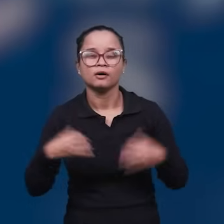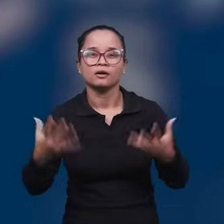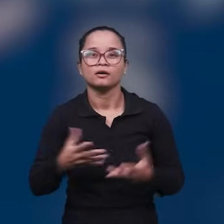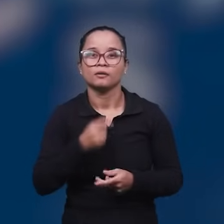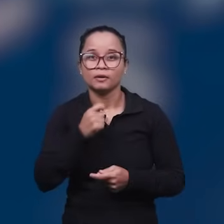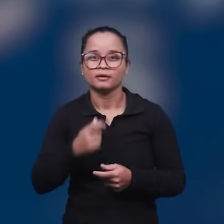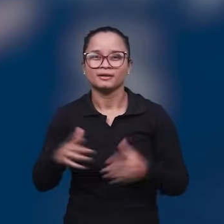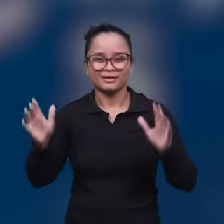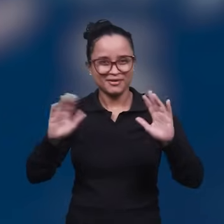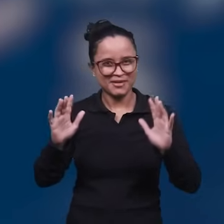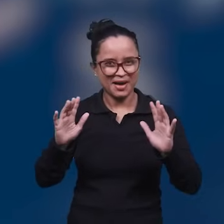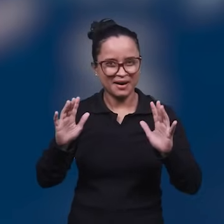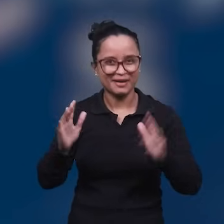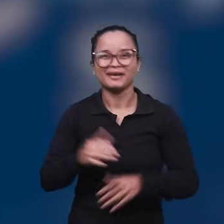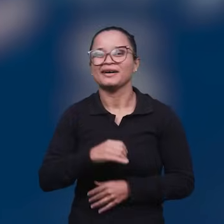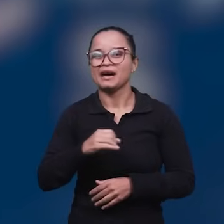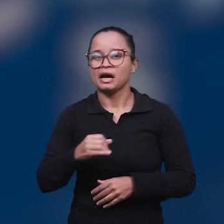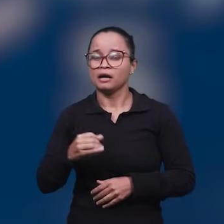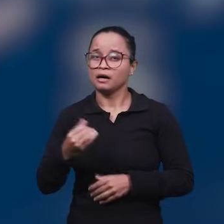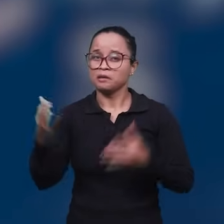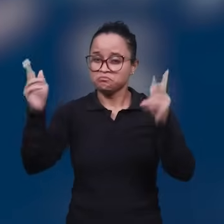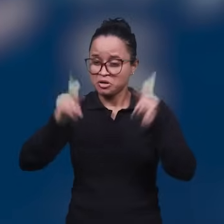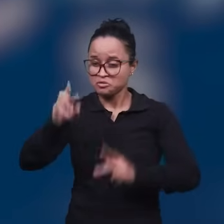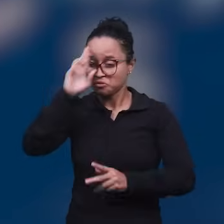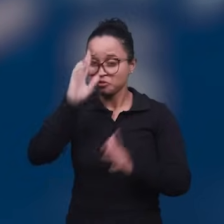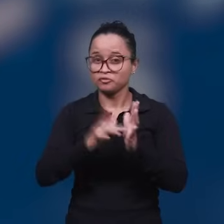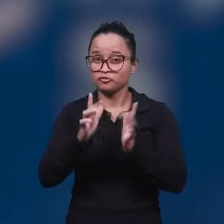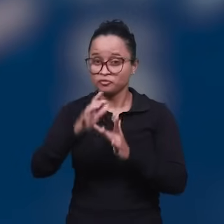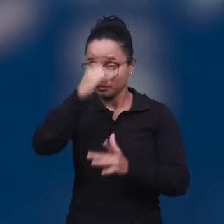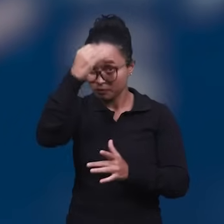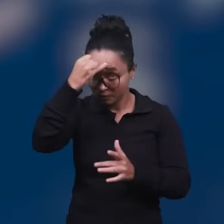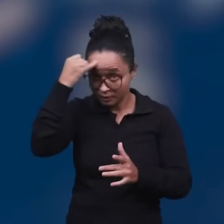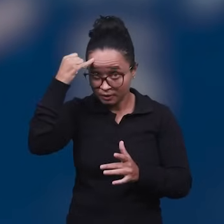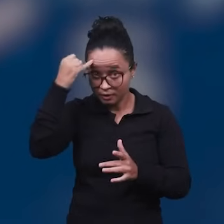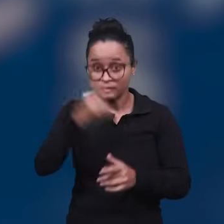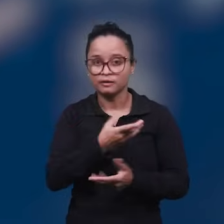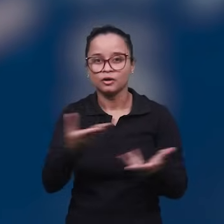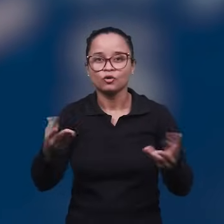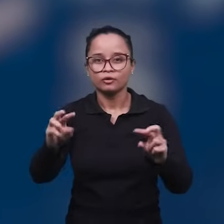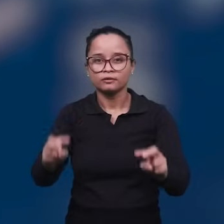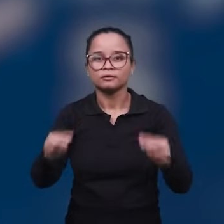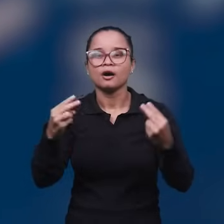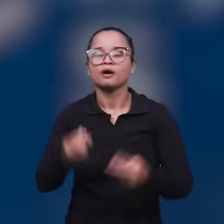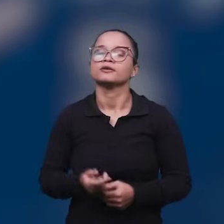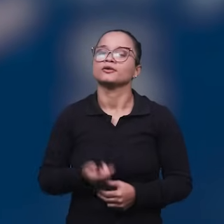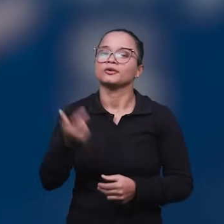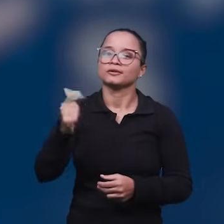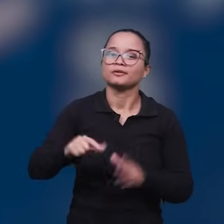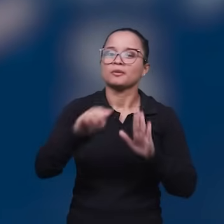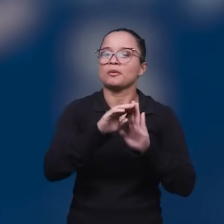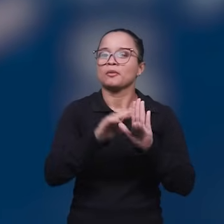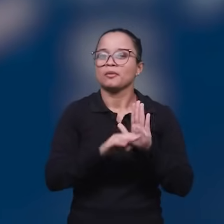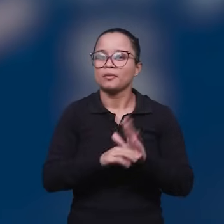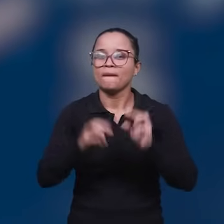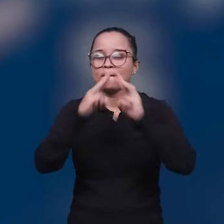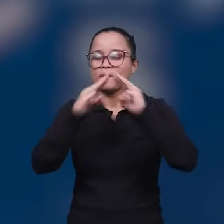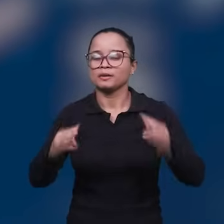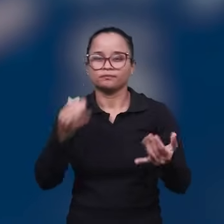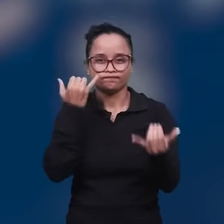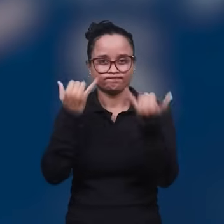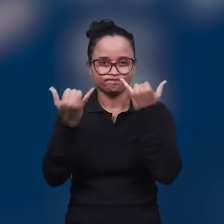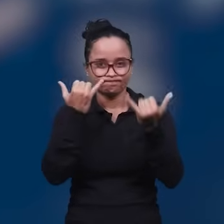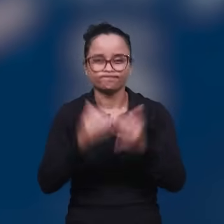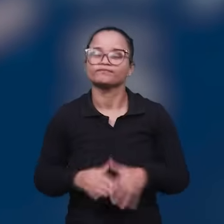felizes por participarmos mais uma vez deste espaço que o Espírito Santo tem reservado para que anunciemos